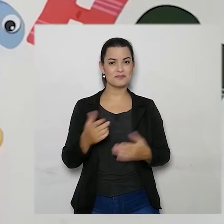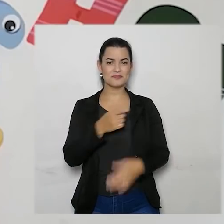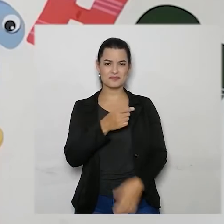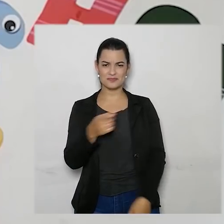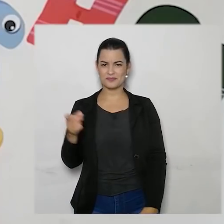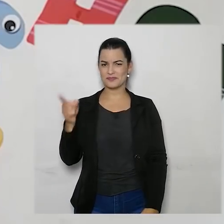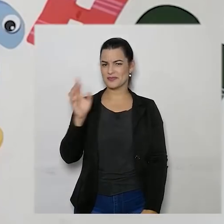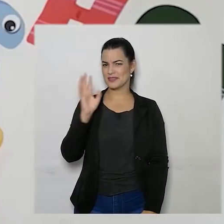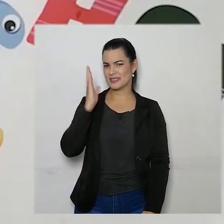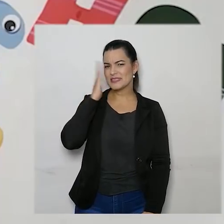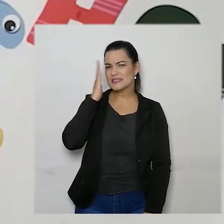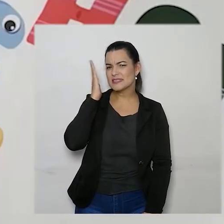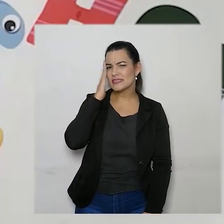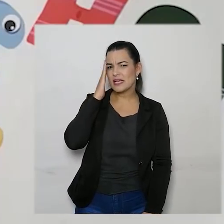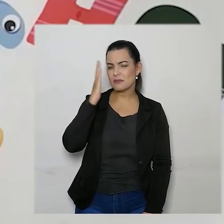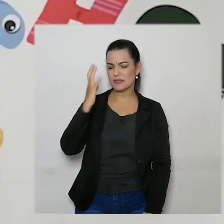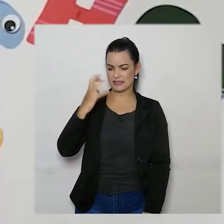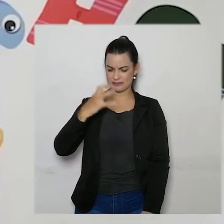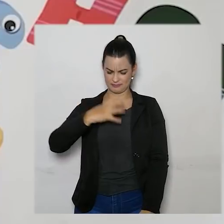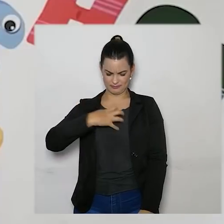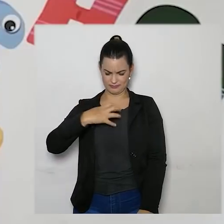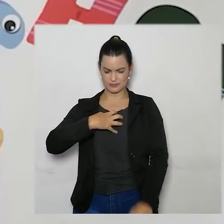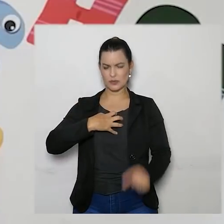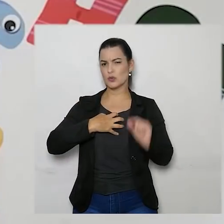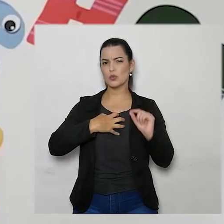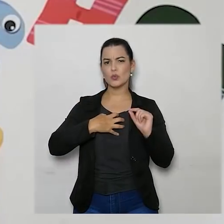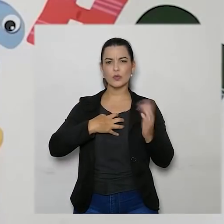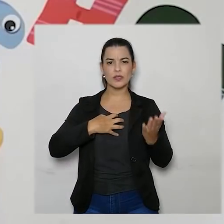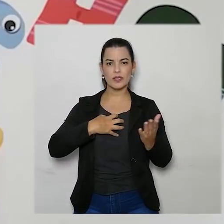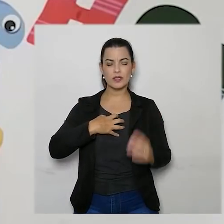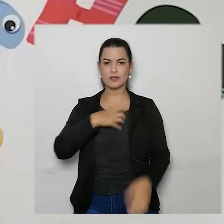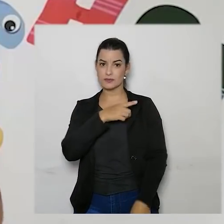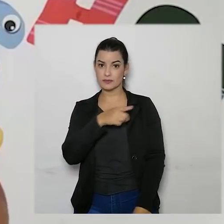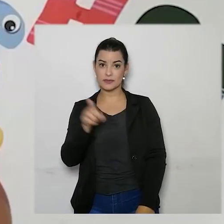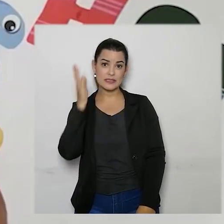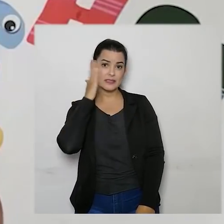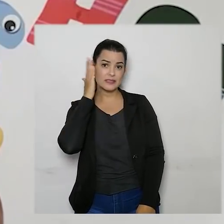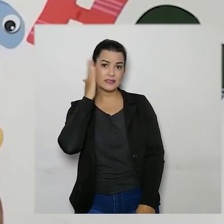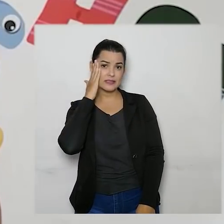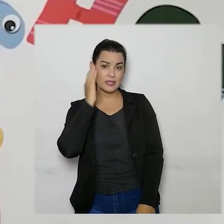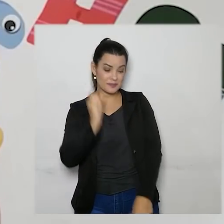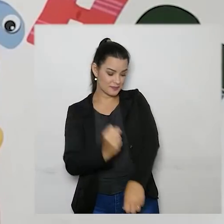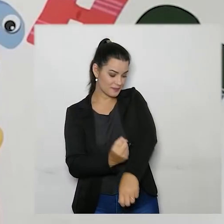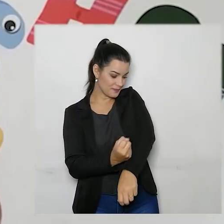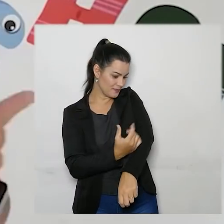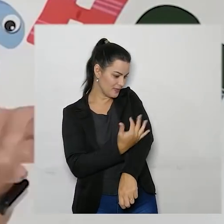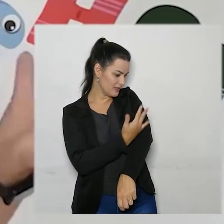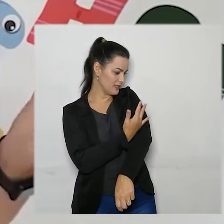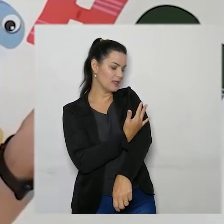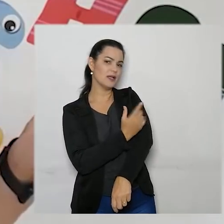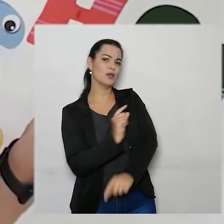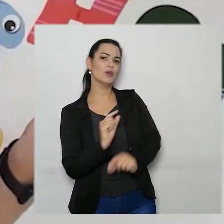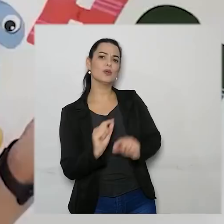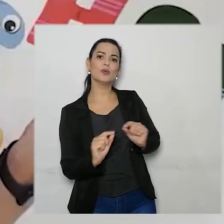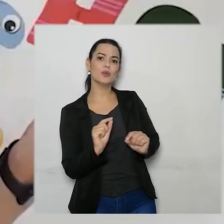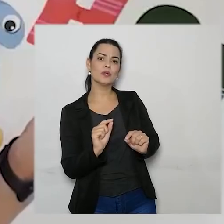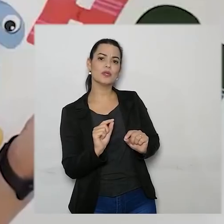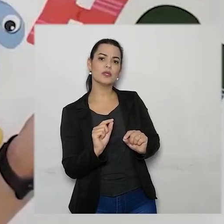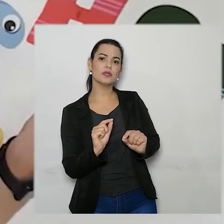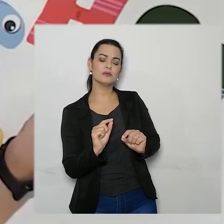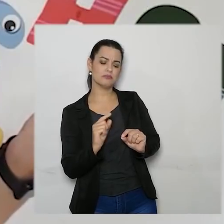Você sabe o que é sentimento? Vocês sabem o que é emoção? Qual